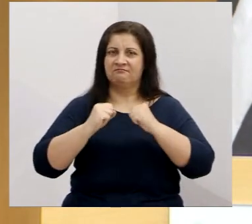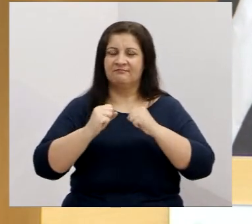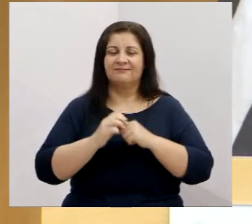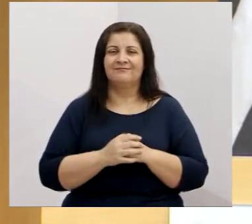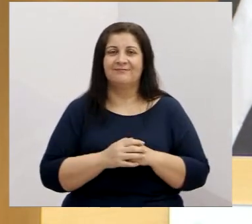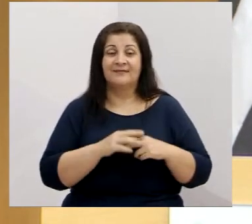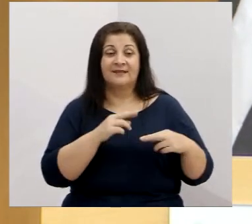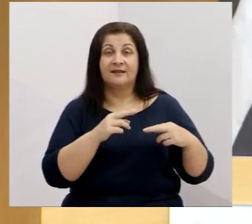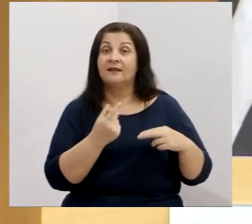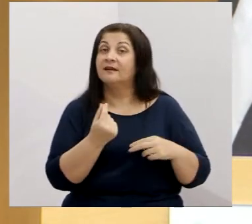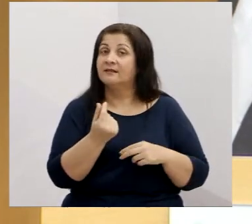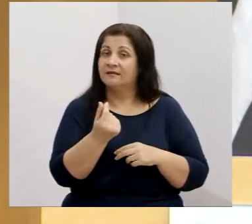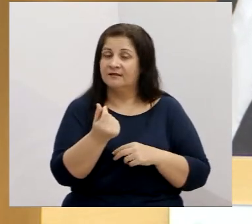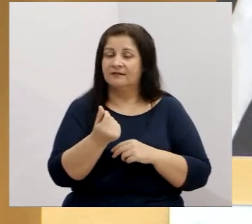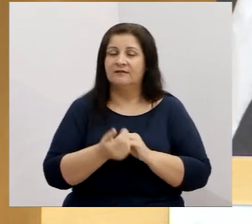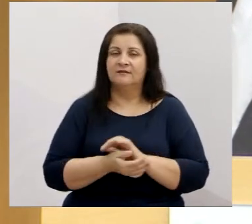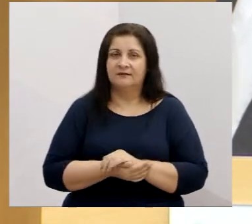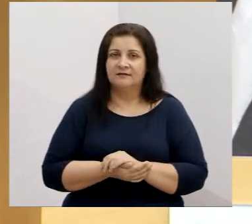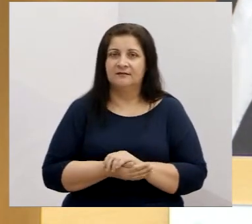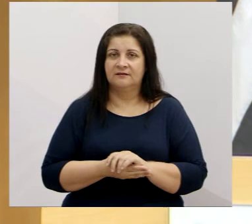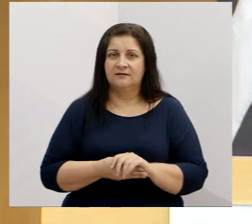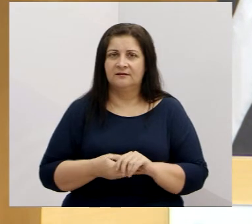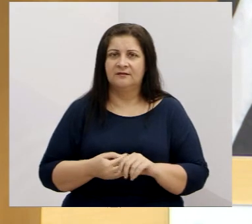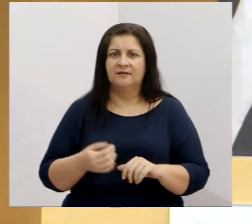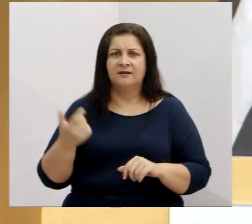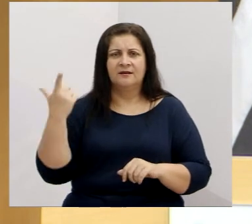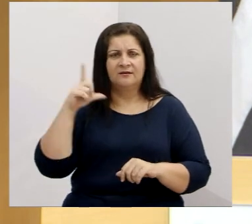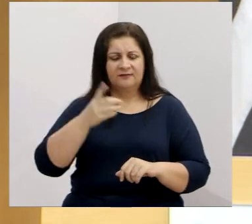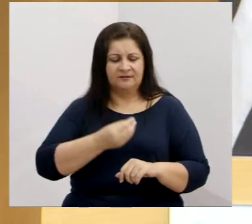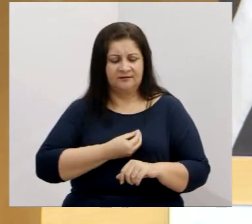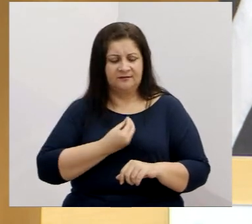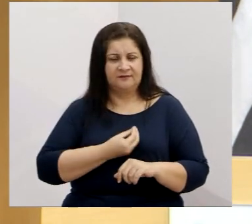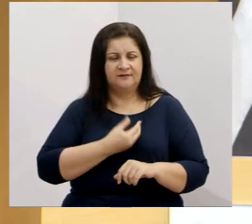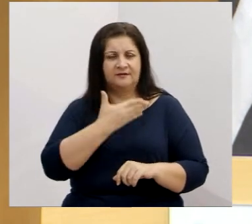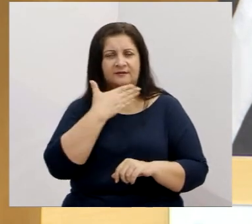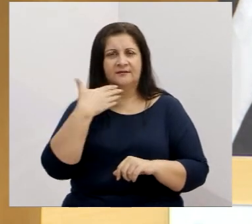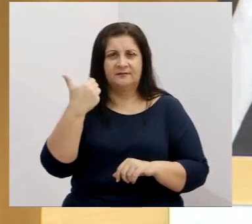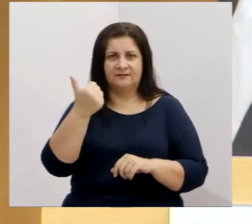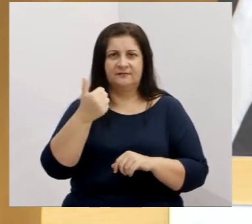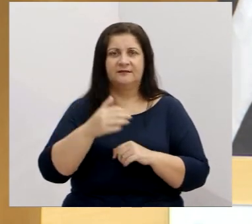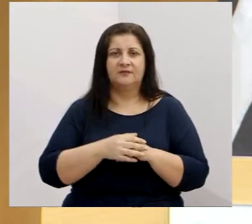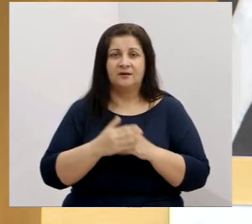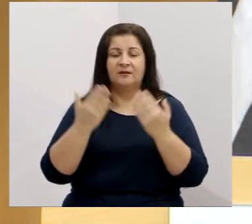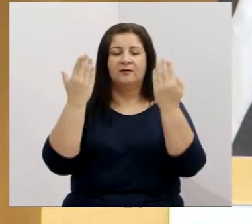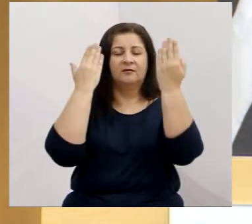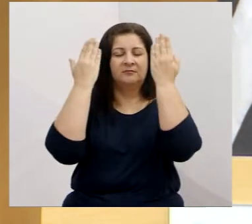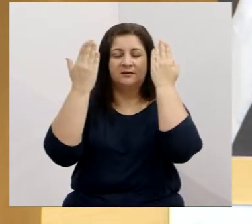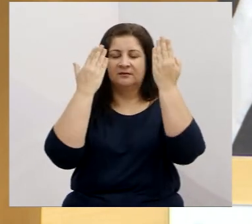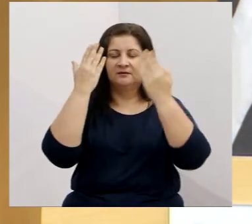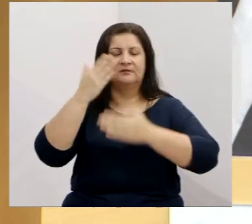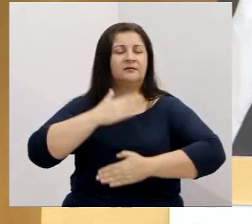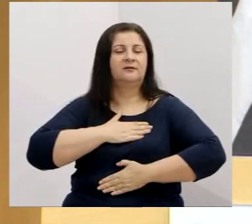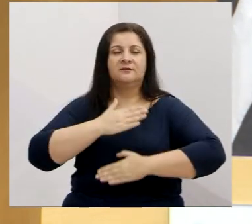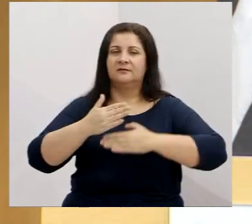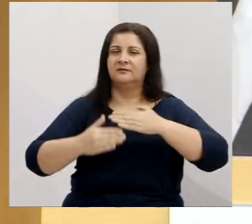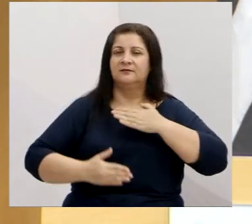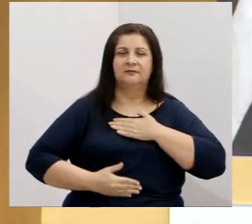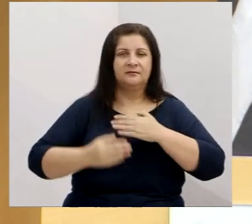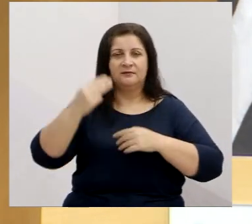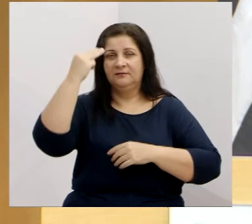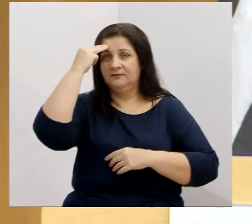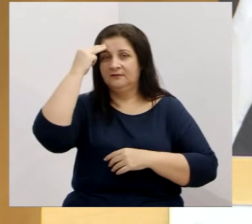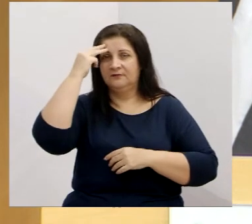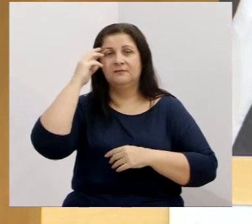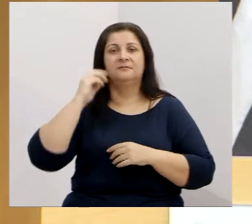geração de renda trazer qualidade de vida para ela no Social no Psycho e no físico Mental